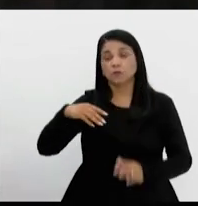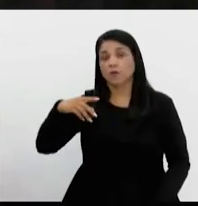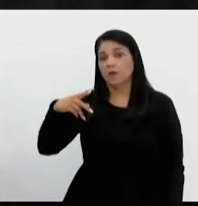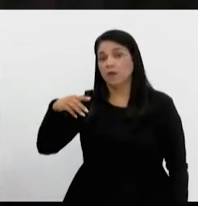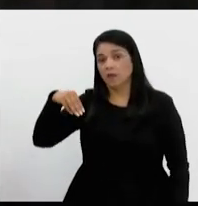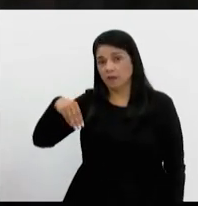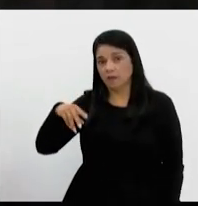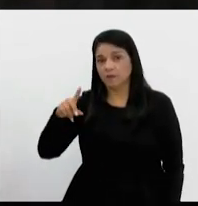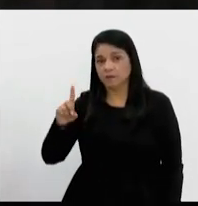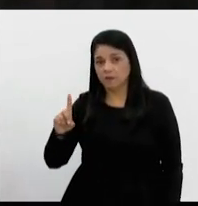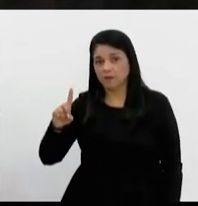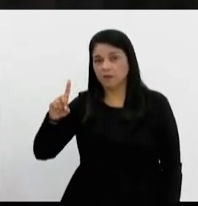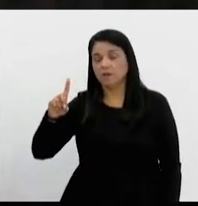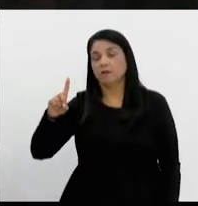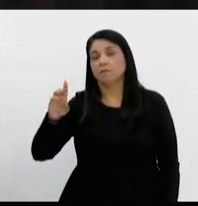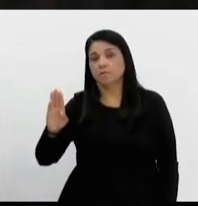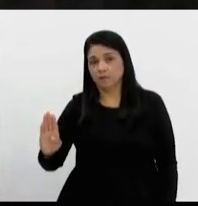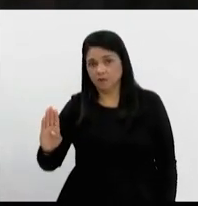discriminação partidária, é